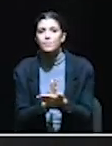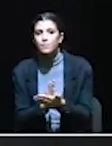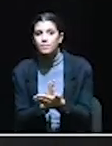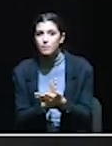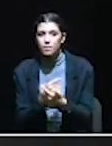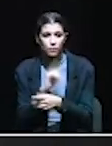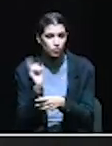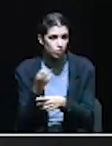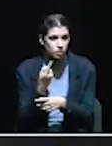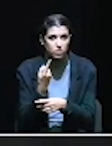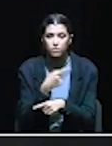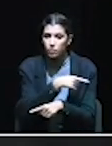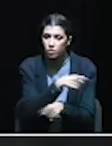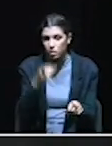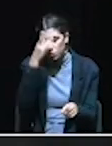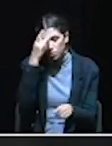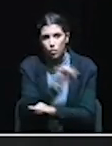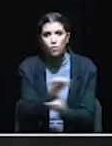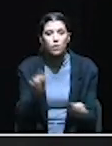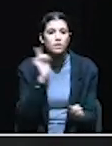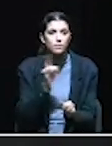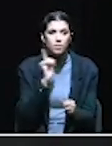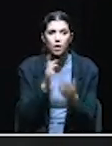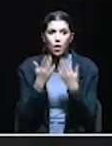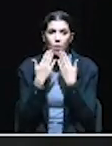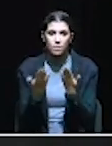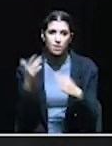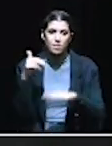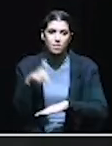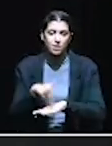E em todo o lado onde vocês estejam, a vossa opinião é muito importante e muito obrigado por estarem aqui. Obrigada.